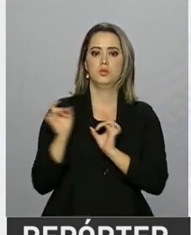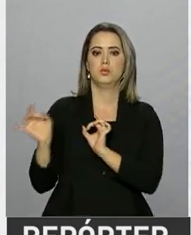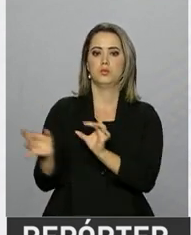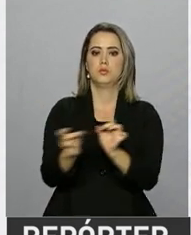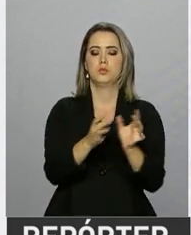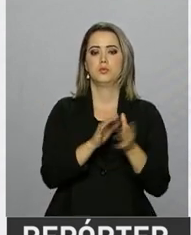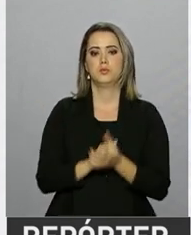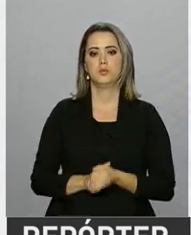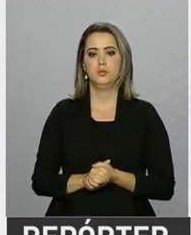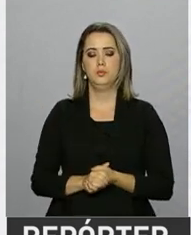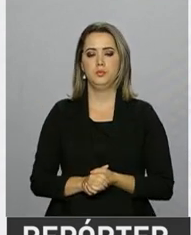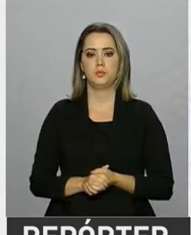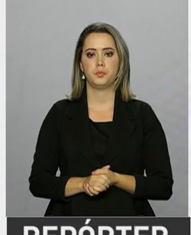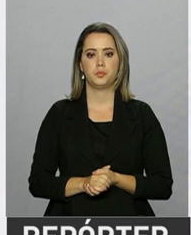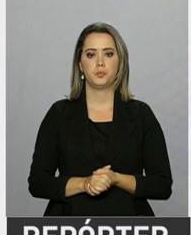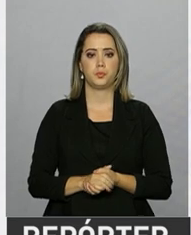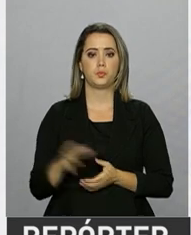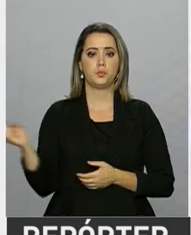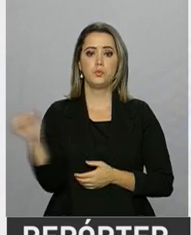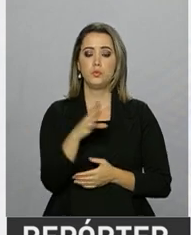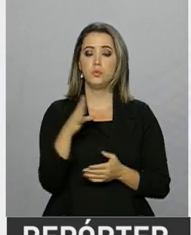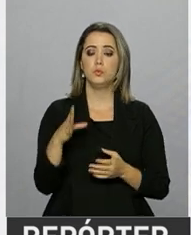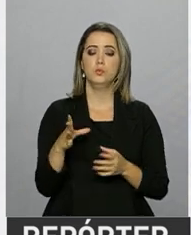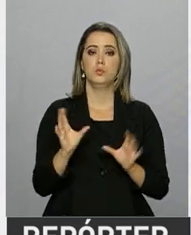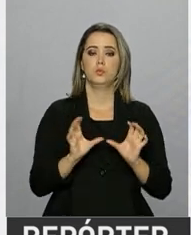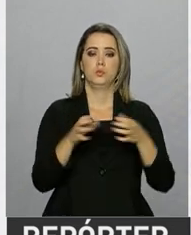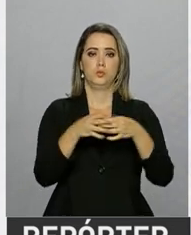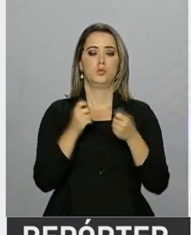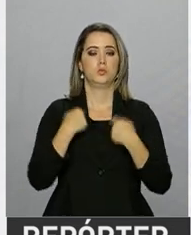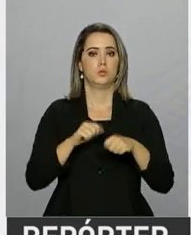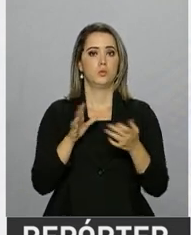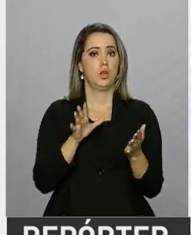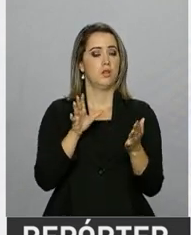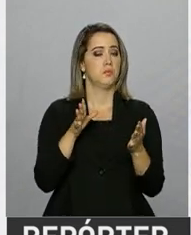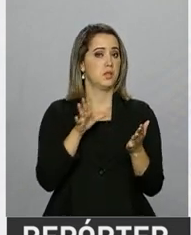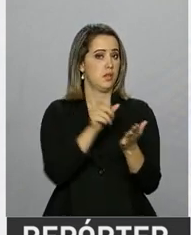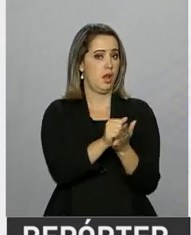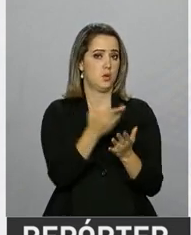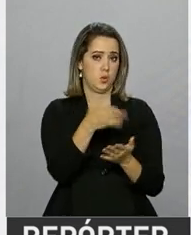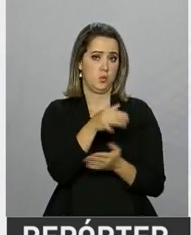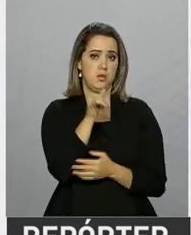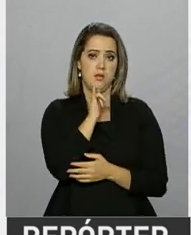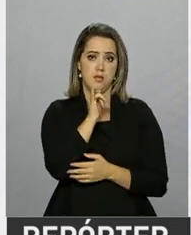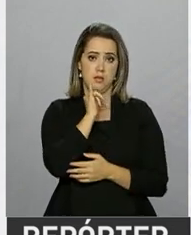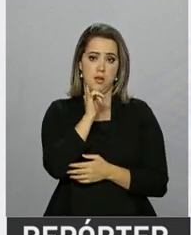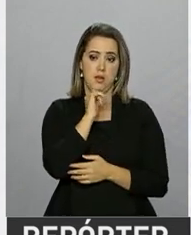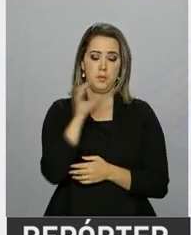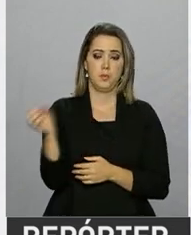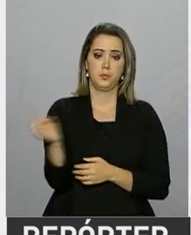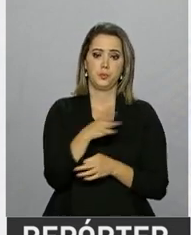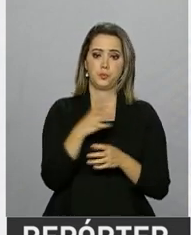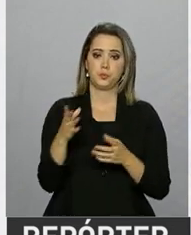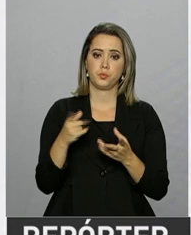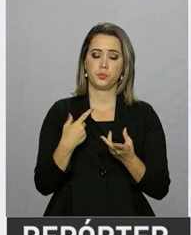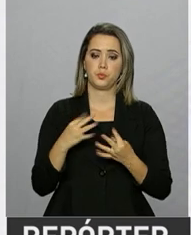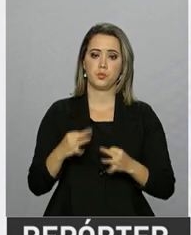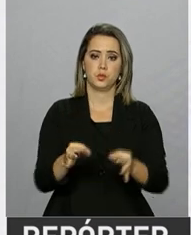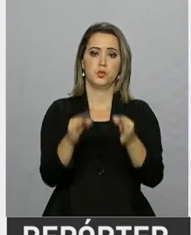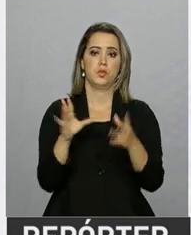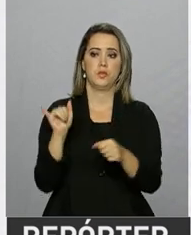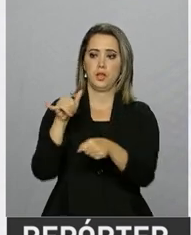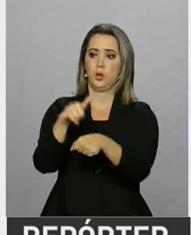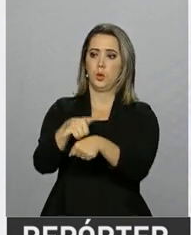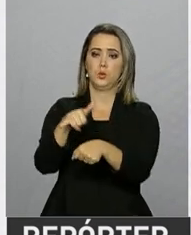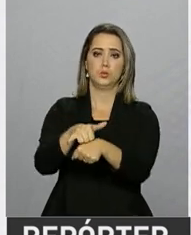licitação um novo grupo terá de assumir o empreendimento por exemplo a modernização e ampliação de um